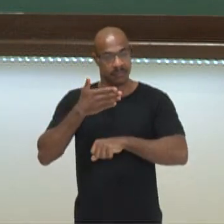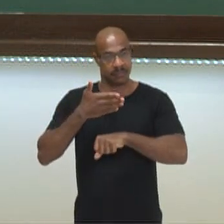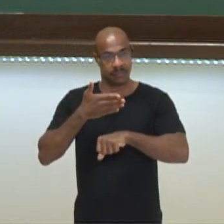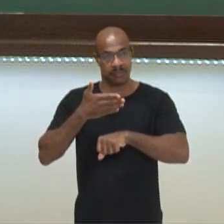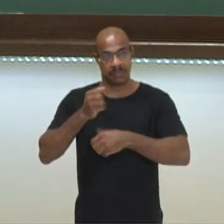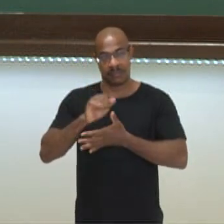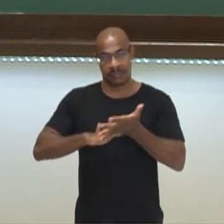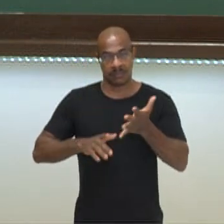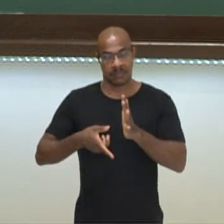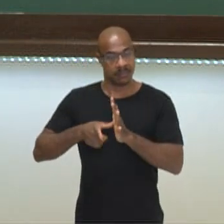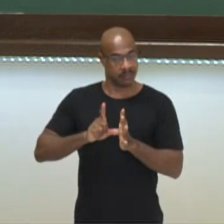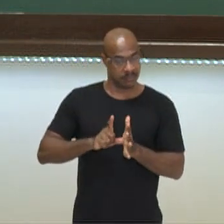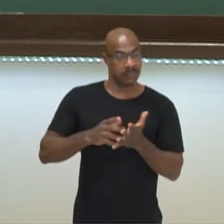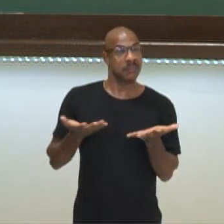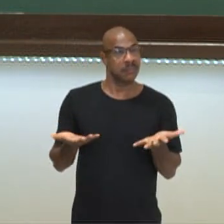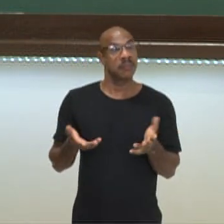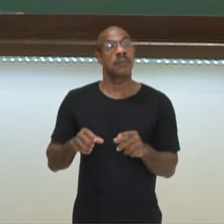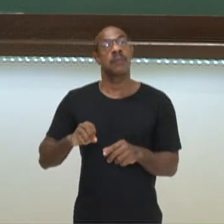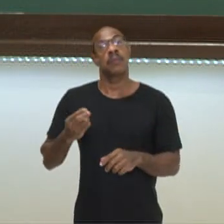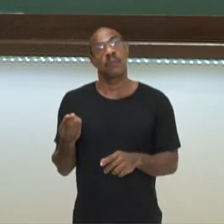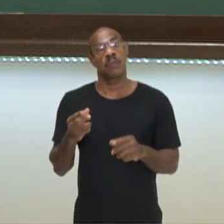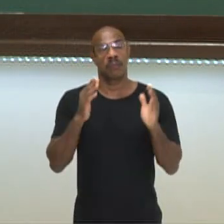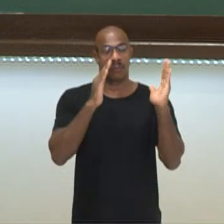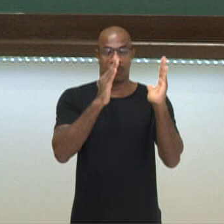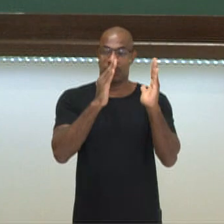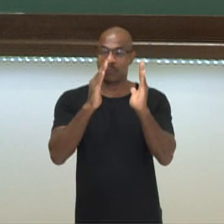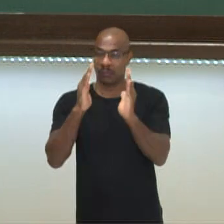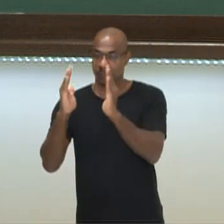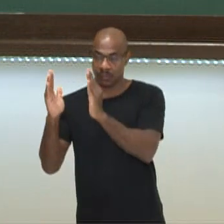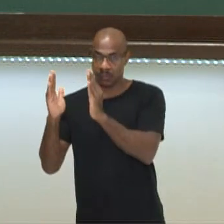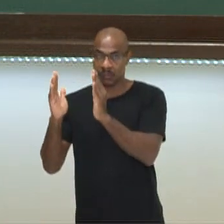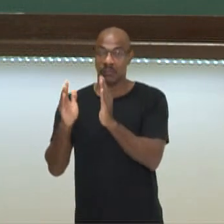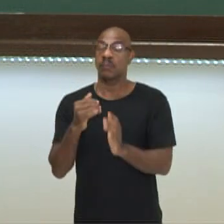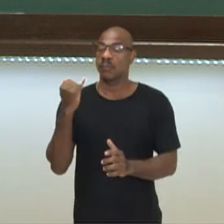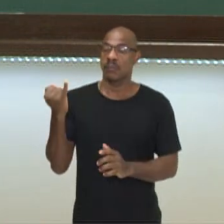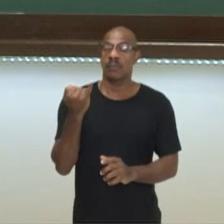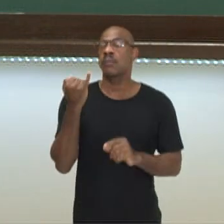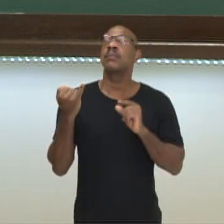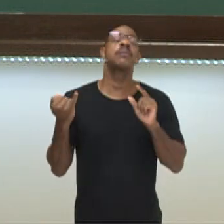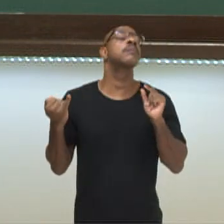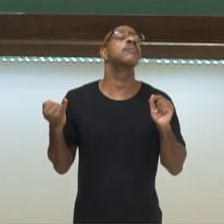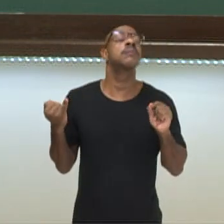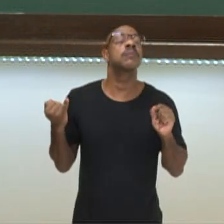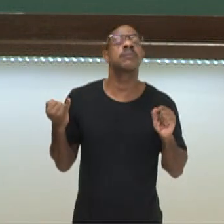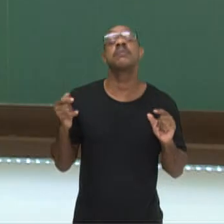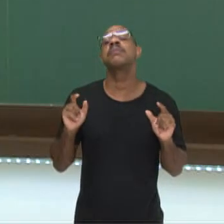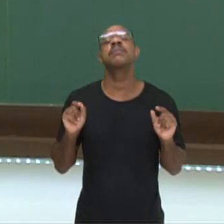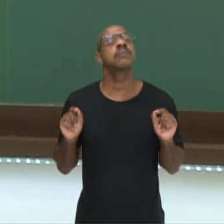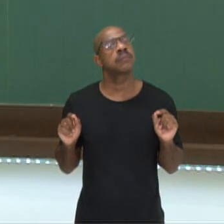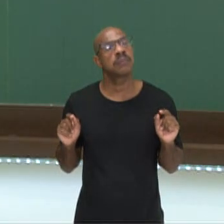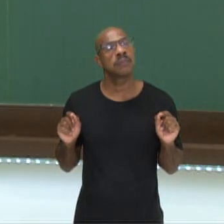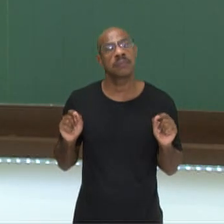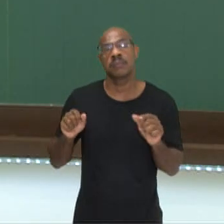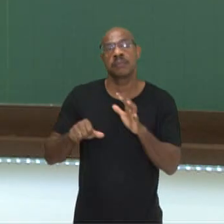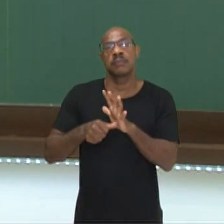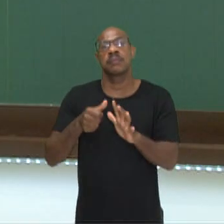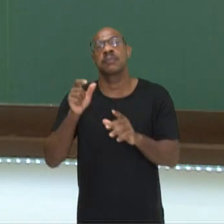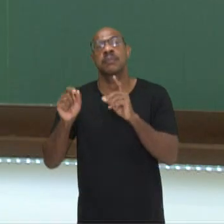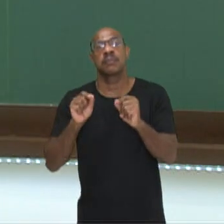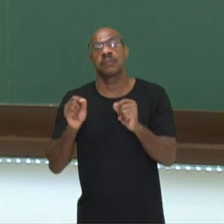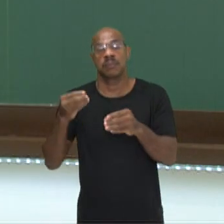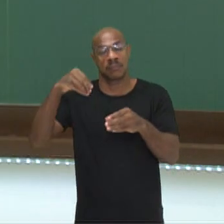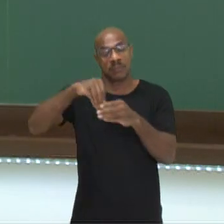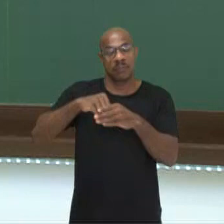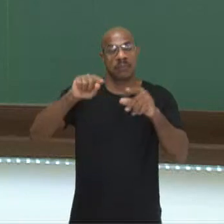anterior. Ou eu vou resolvendo aqui na ordem. Mas o importante aqui desse exercício é o quê? O que eu resolvi primeiro? O que